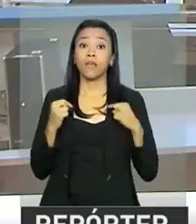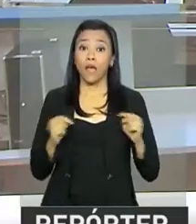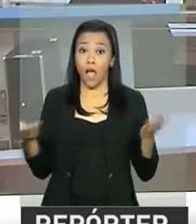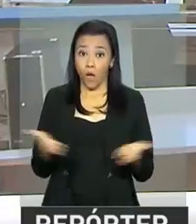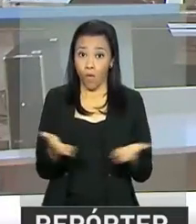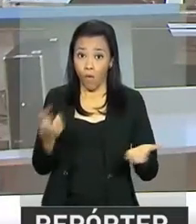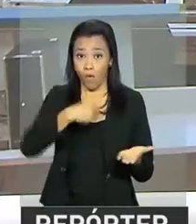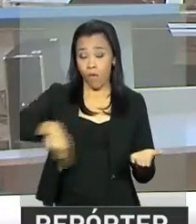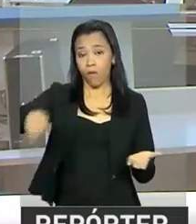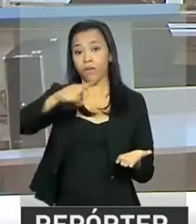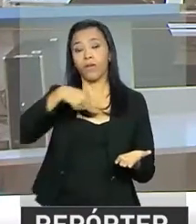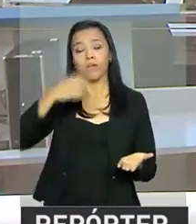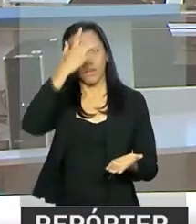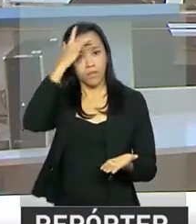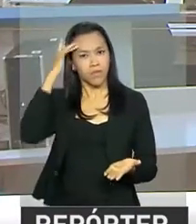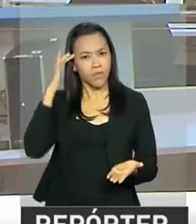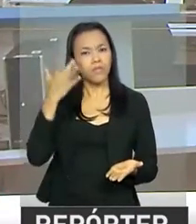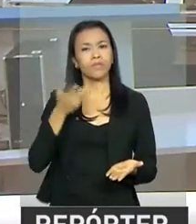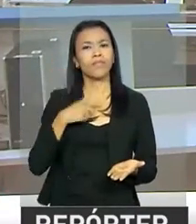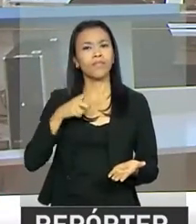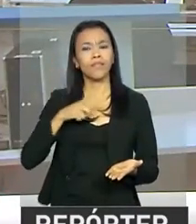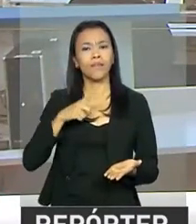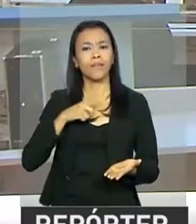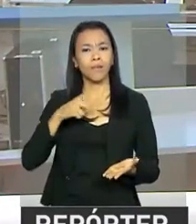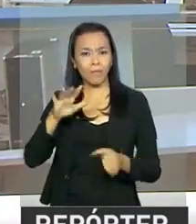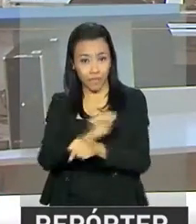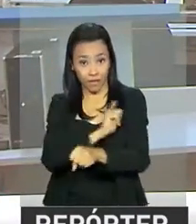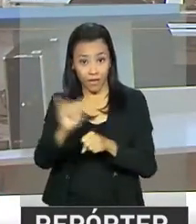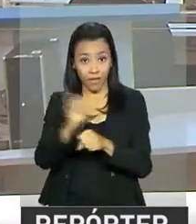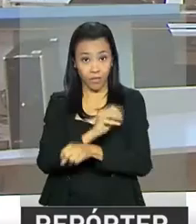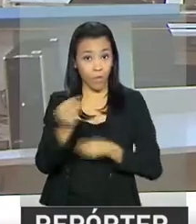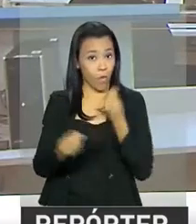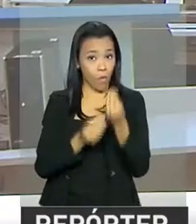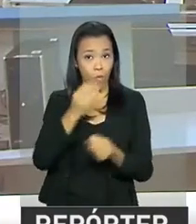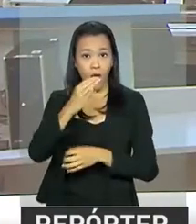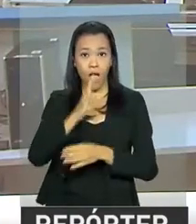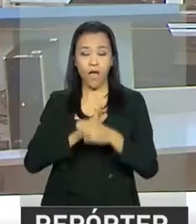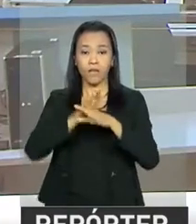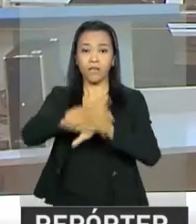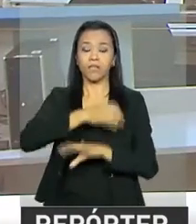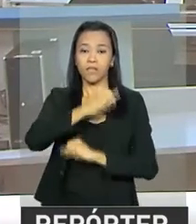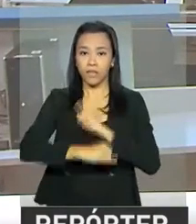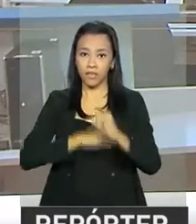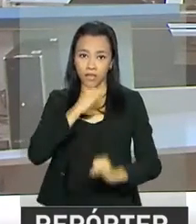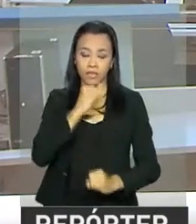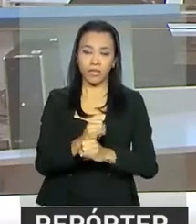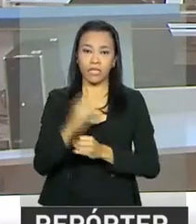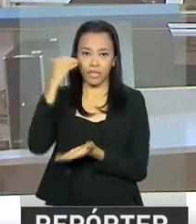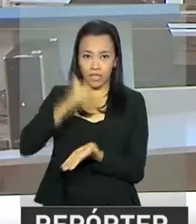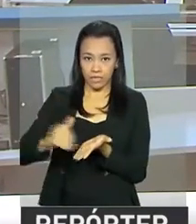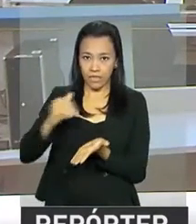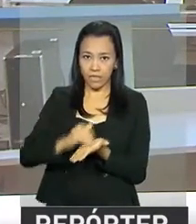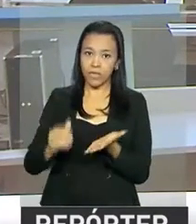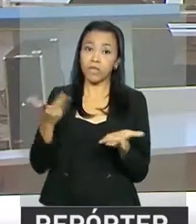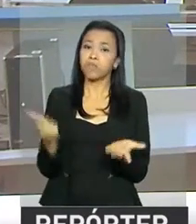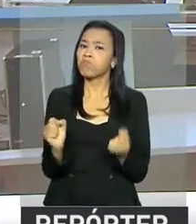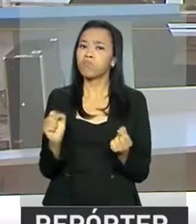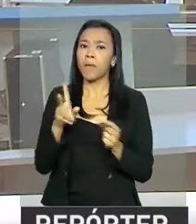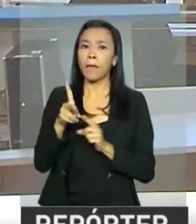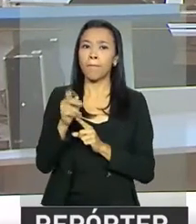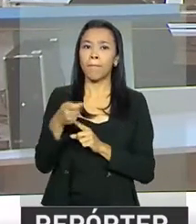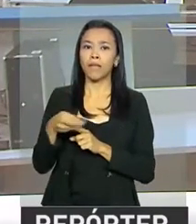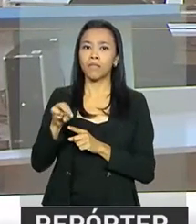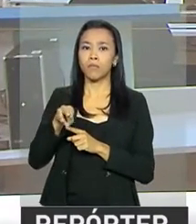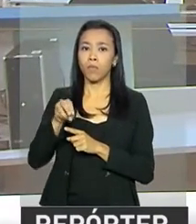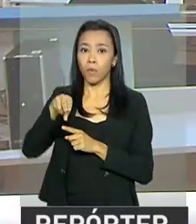de agora uma ferramenta na internet para acessar serviços da secretaria do patrimônio da união com a plataforma vai ser possível por